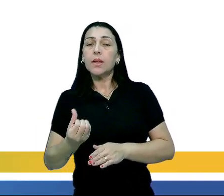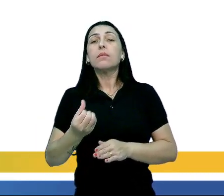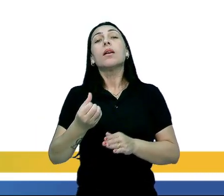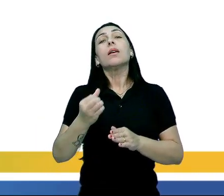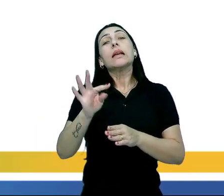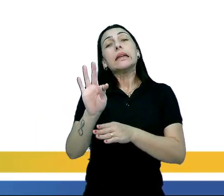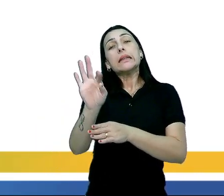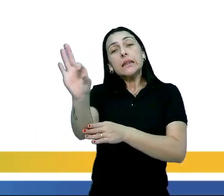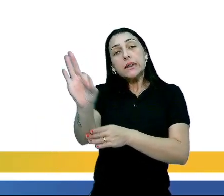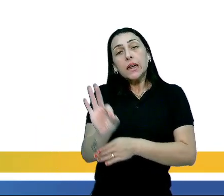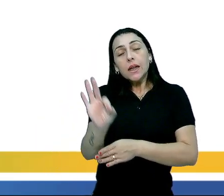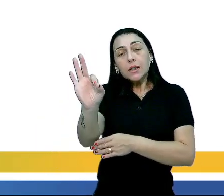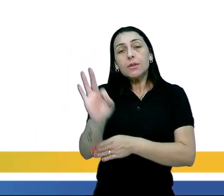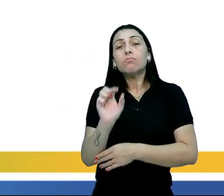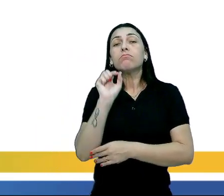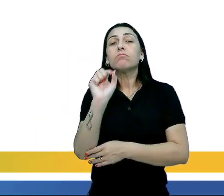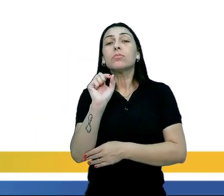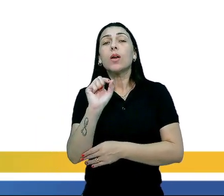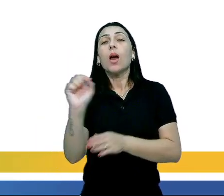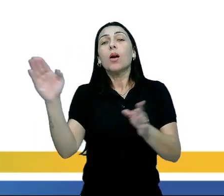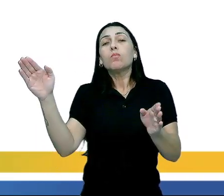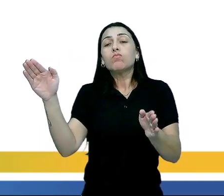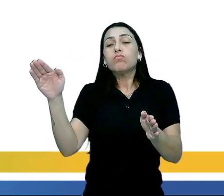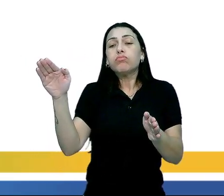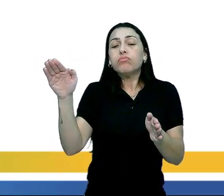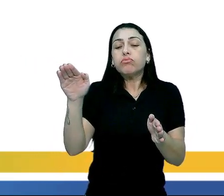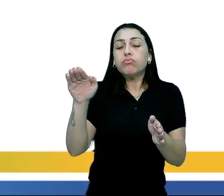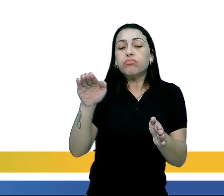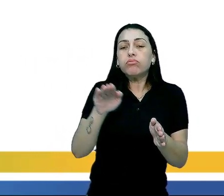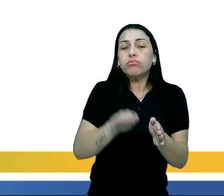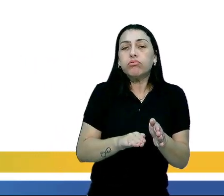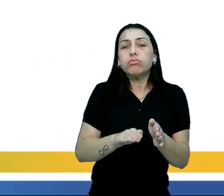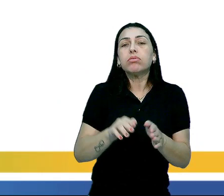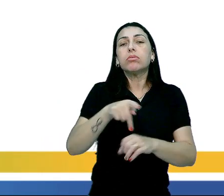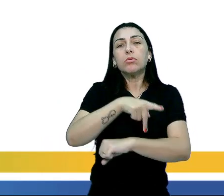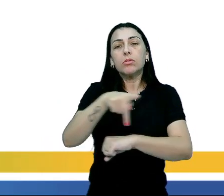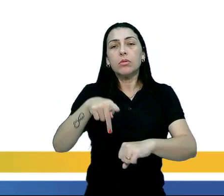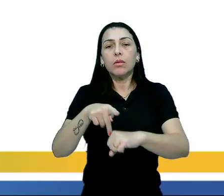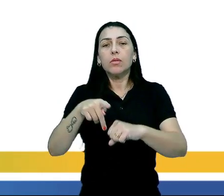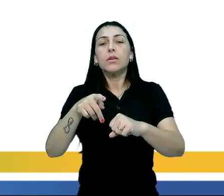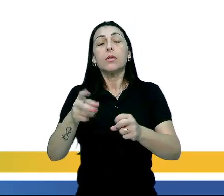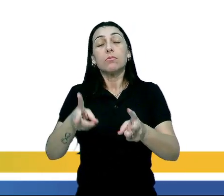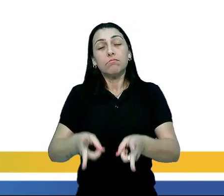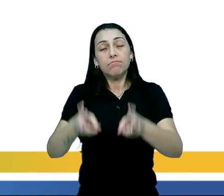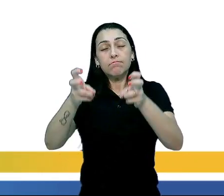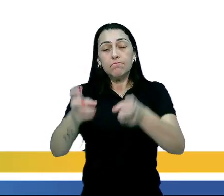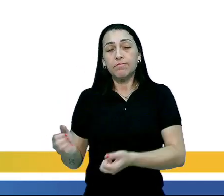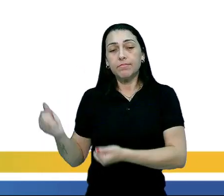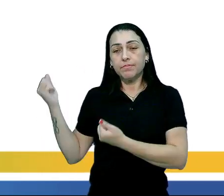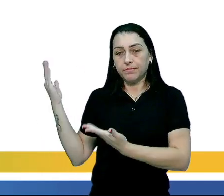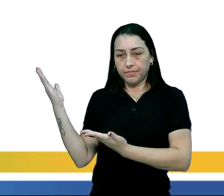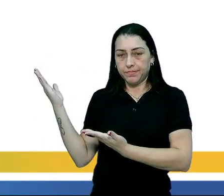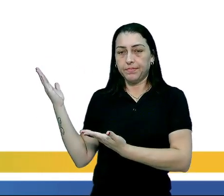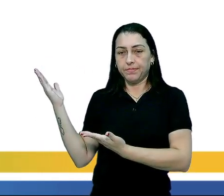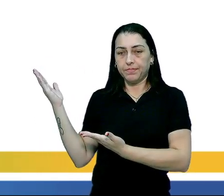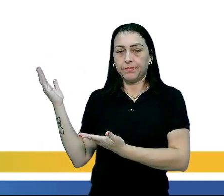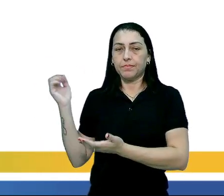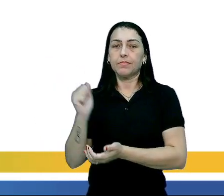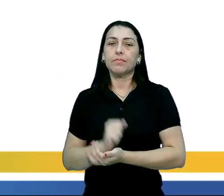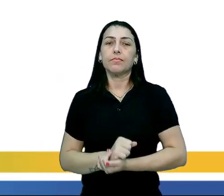de fecundidade ela vem caindo bruscamente no país, conforme vocês vão observar no nosso gráfico.